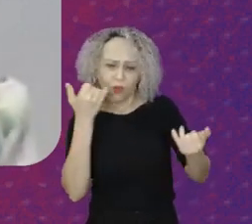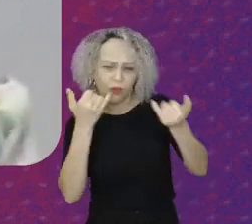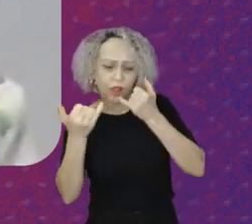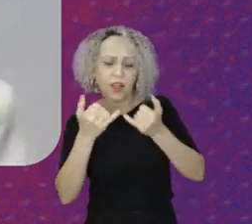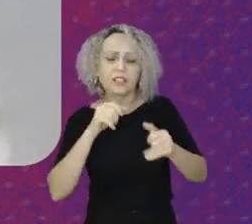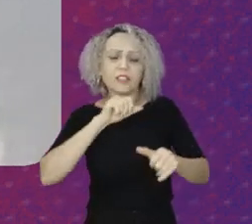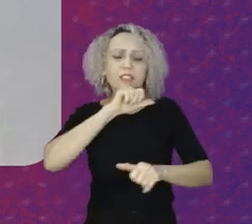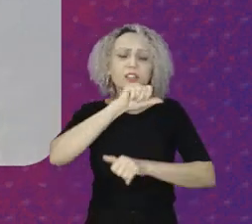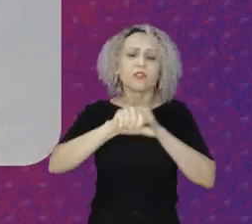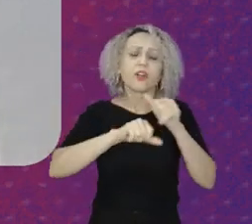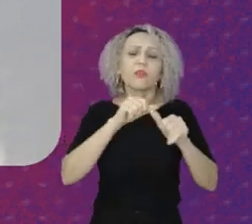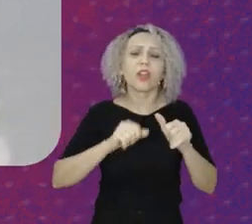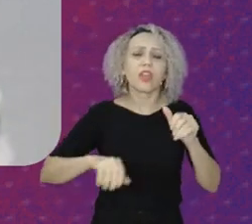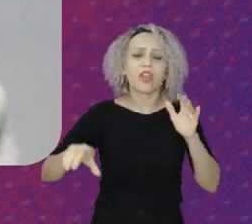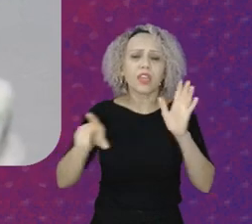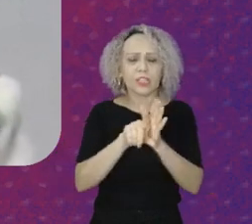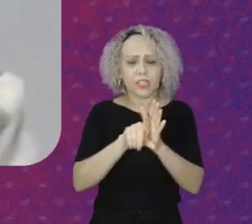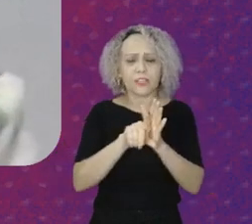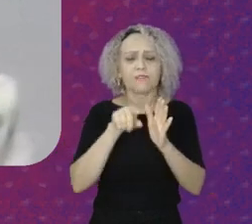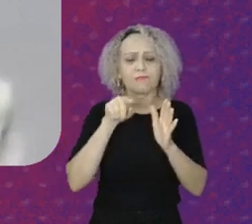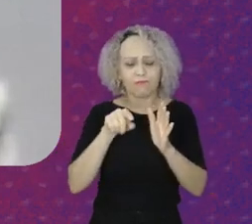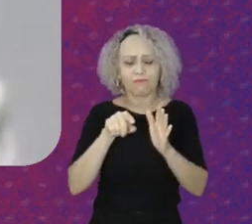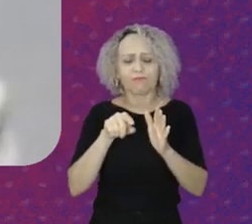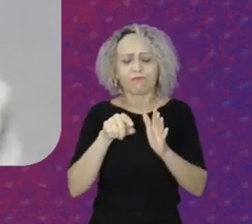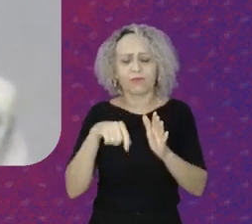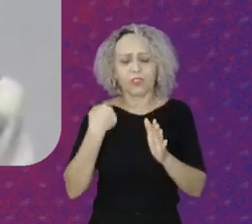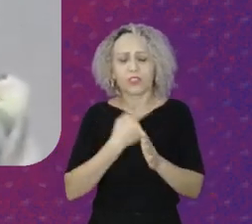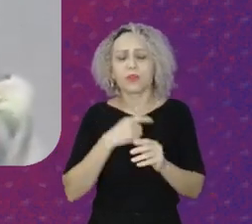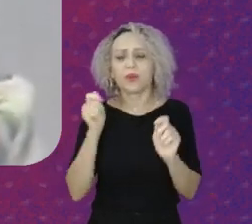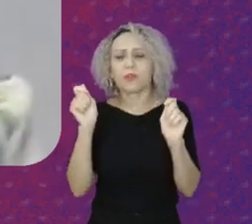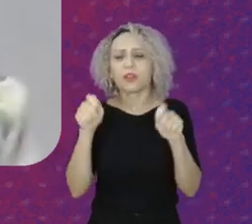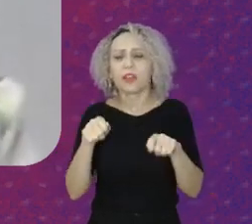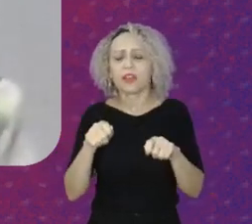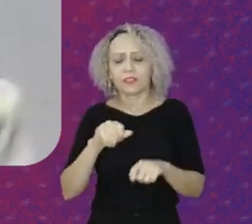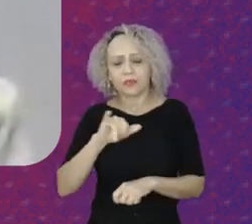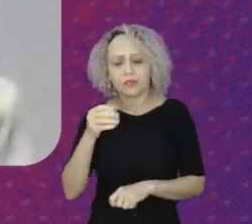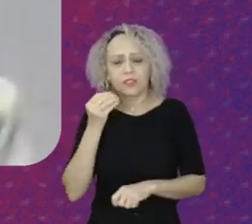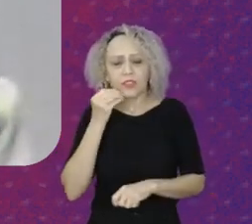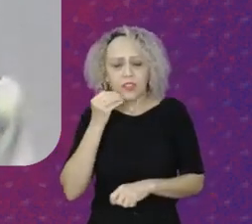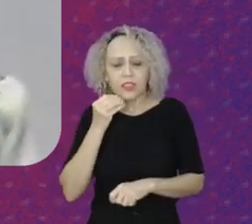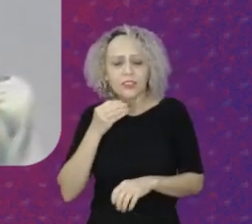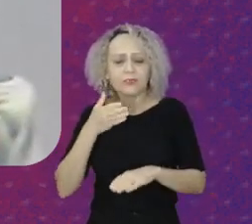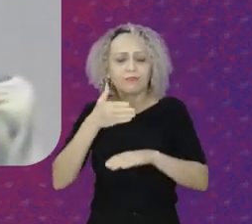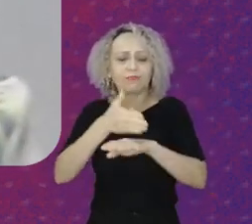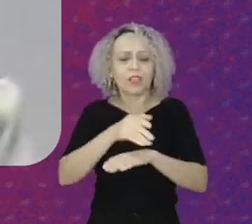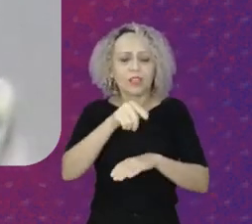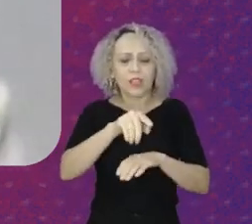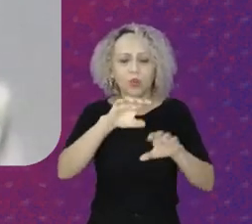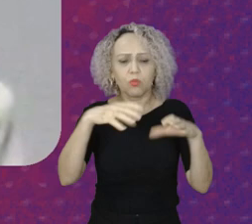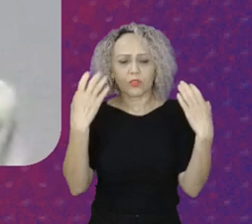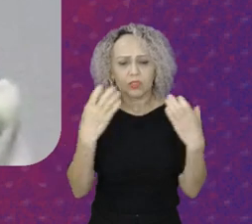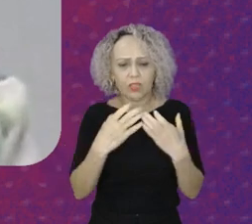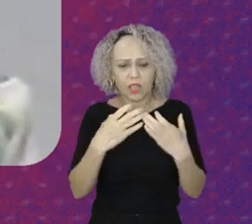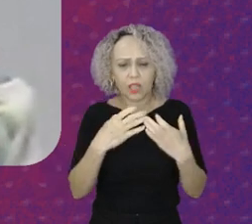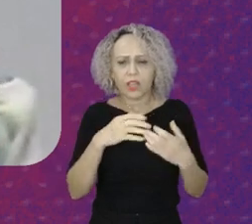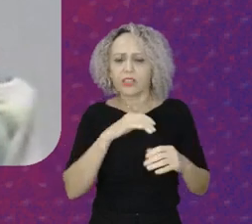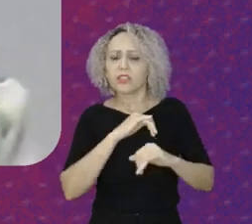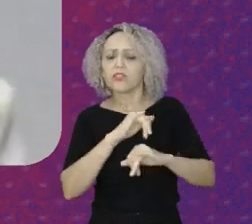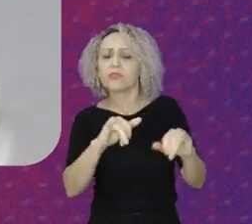por exemplo, a gente tem a possibilidade de chegar numa comunidade e falar para as pessoas sobre